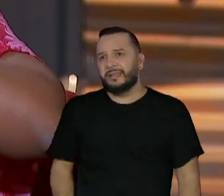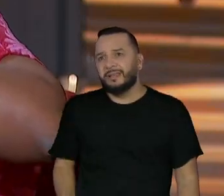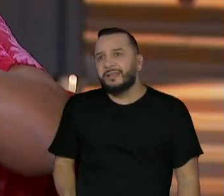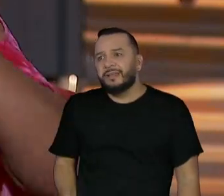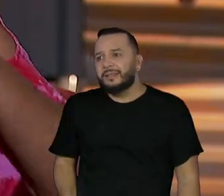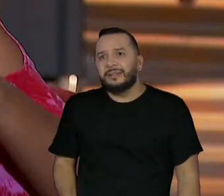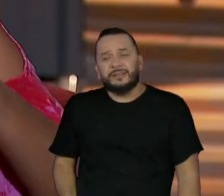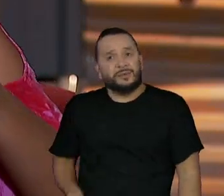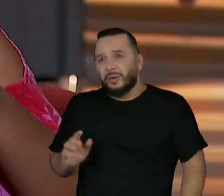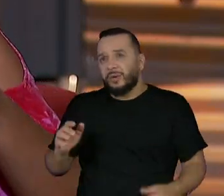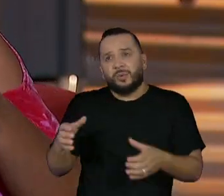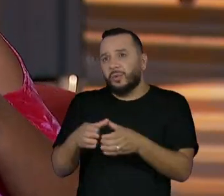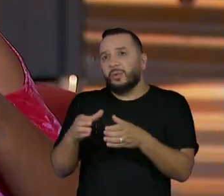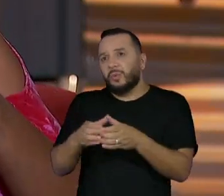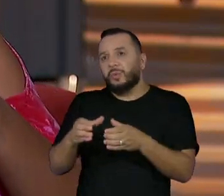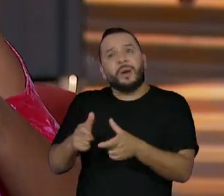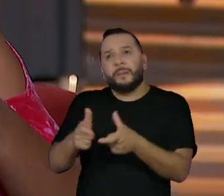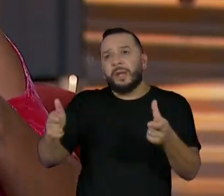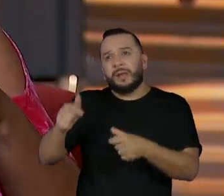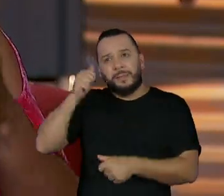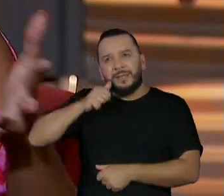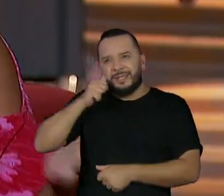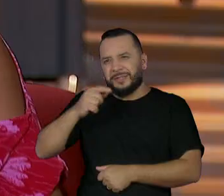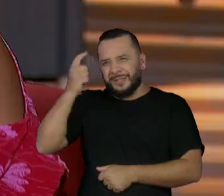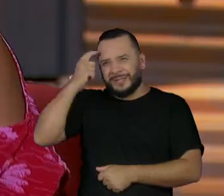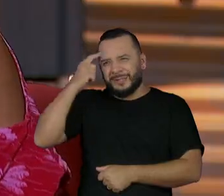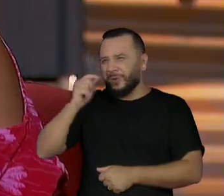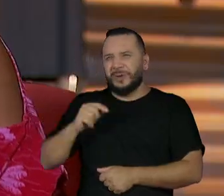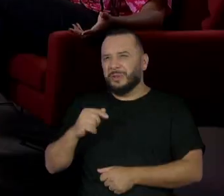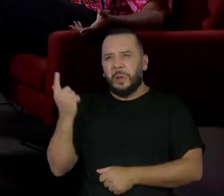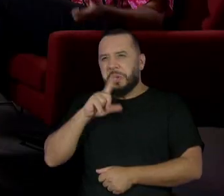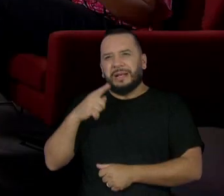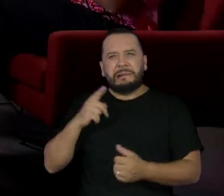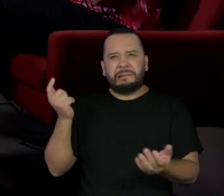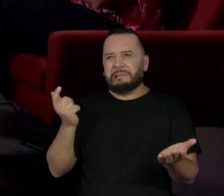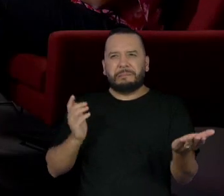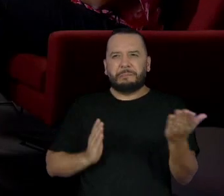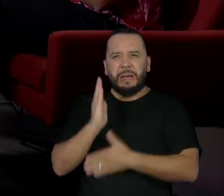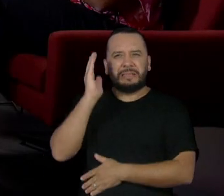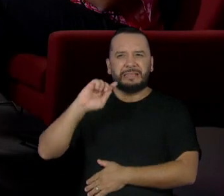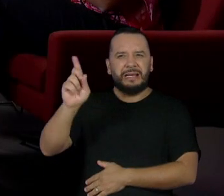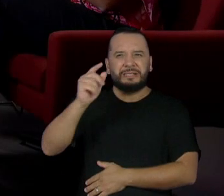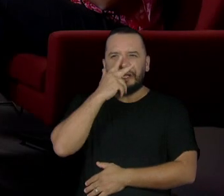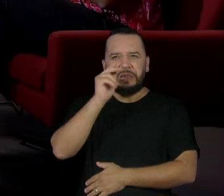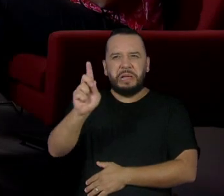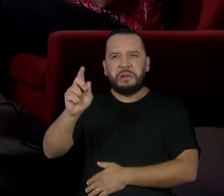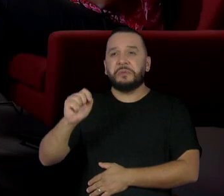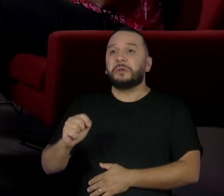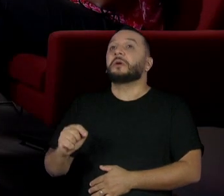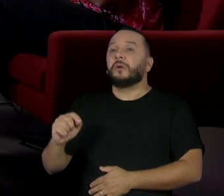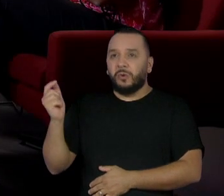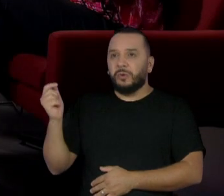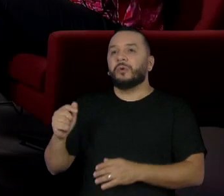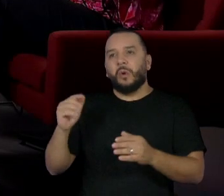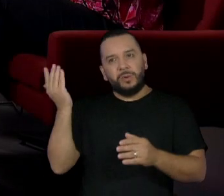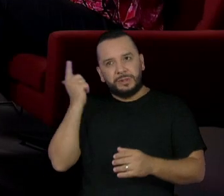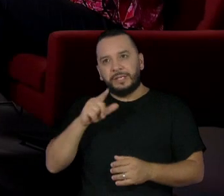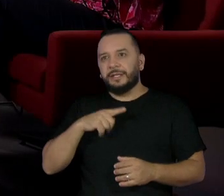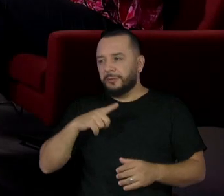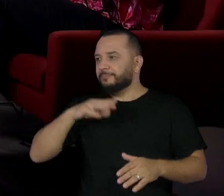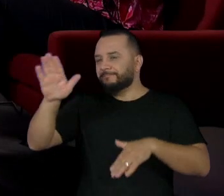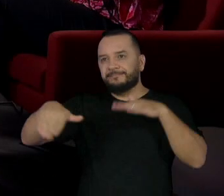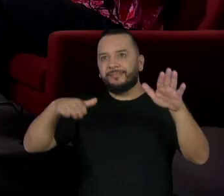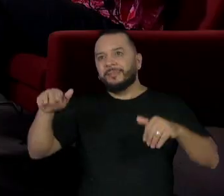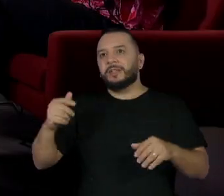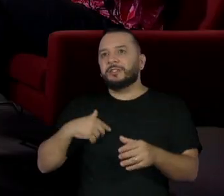chapa era majoritariamente feminina. A gente falou, qual é a chance, né, disso dar certo? Só que a gente conseguiu juntar gente que era da atlética,